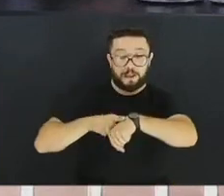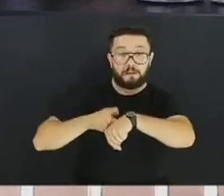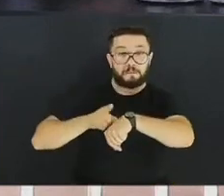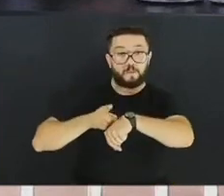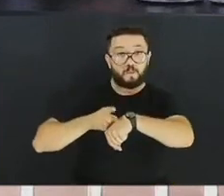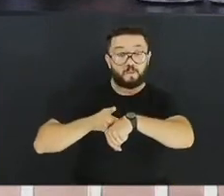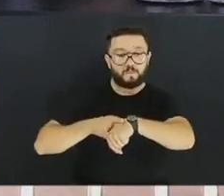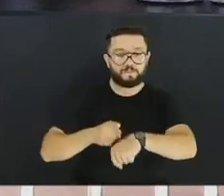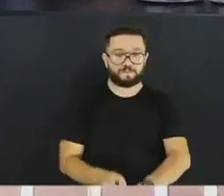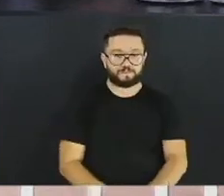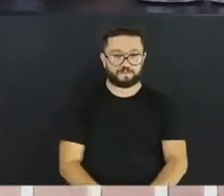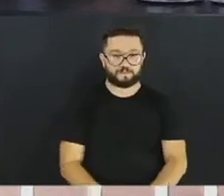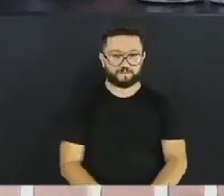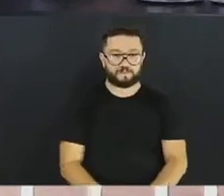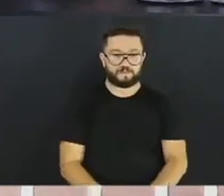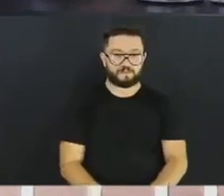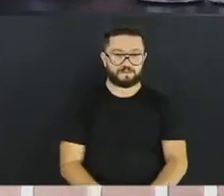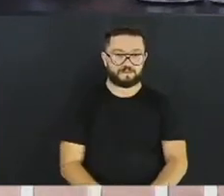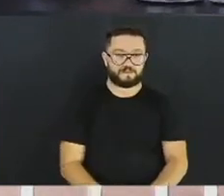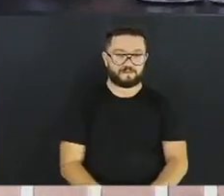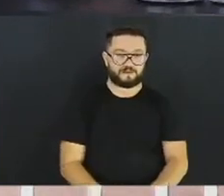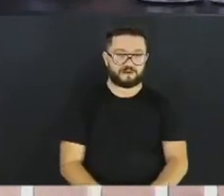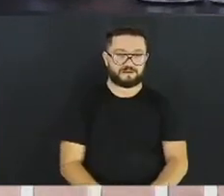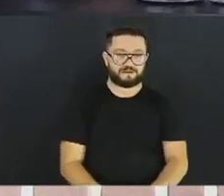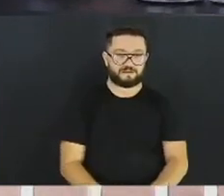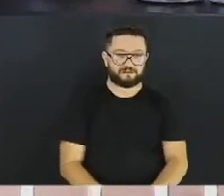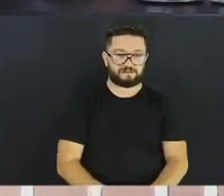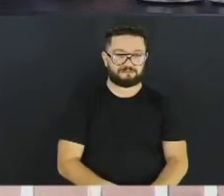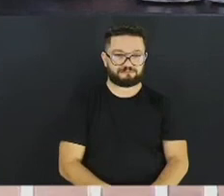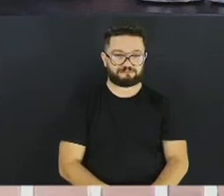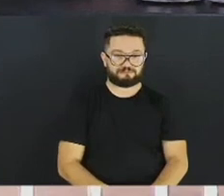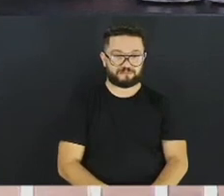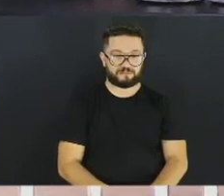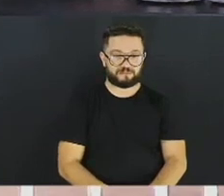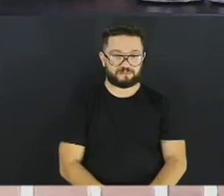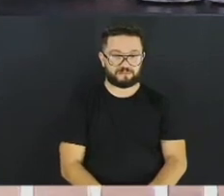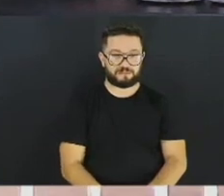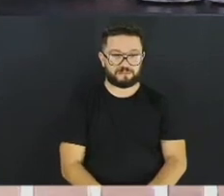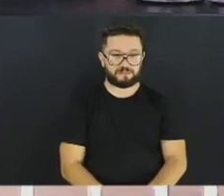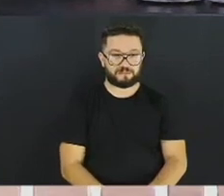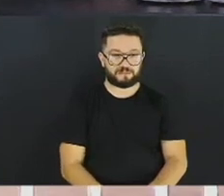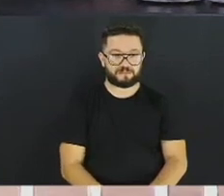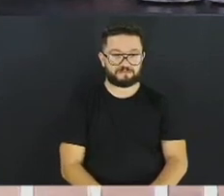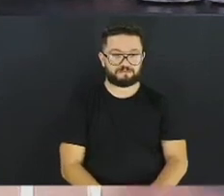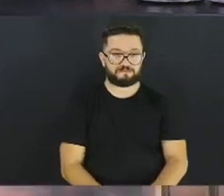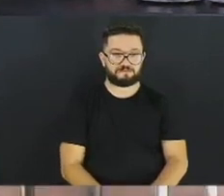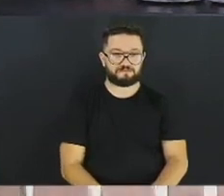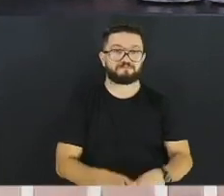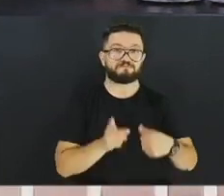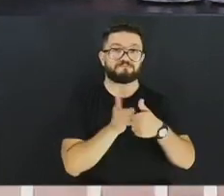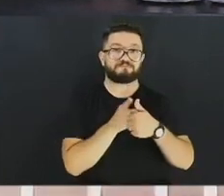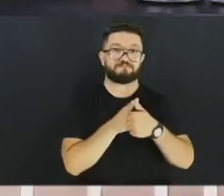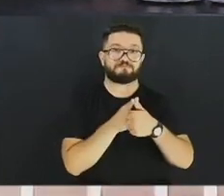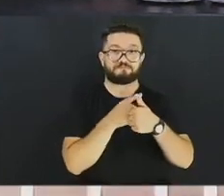do nosso convidado. Também peço para que ele possa ser objetivo para poder responder o maior número de vereadores. Primeiro vereador a perguntar, Rodrigo Braga Reis, depois